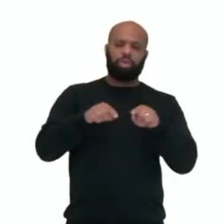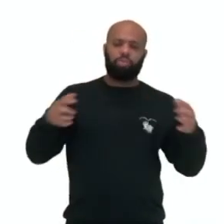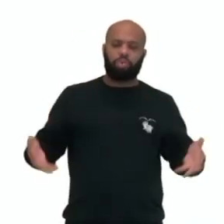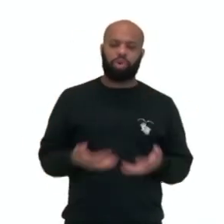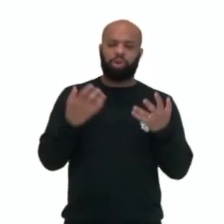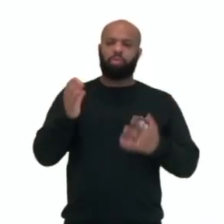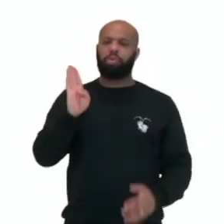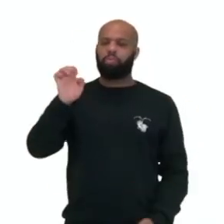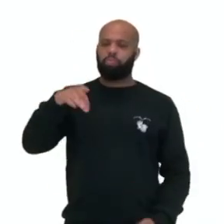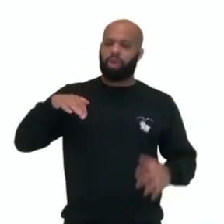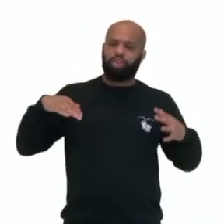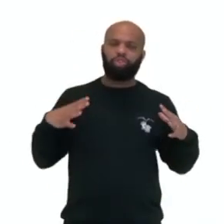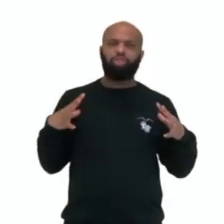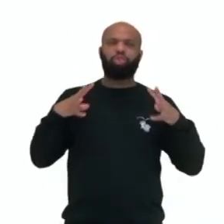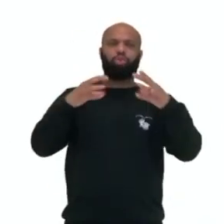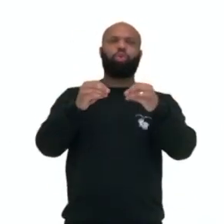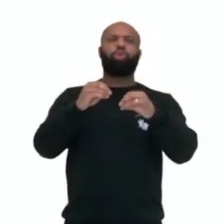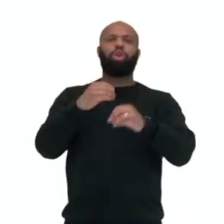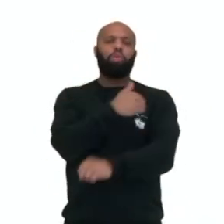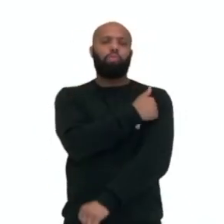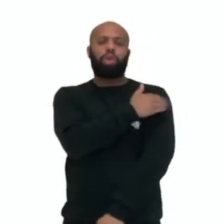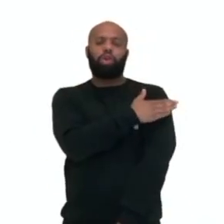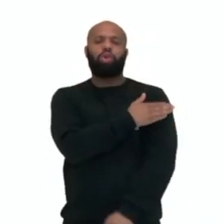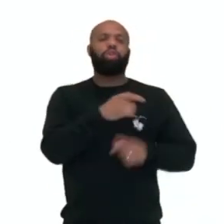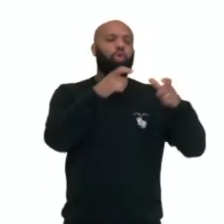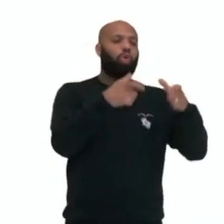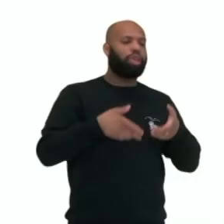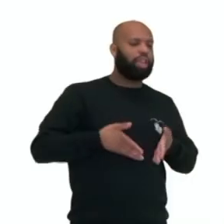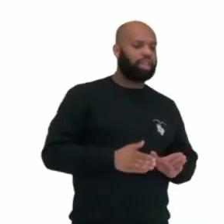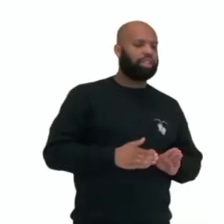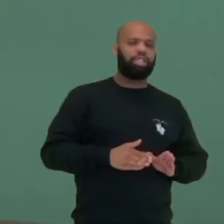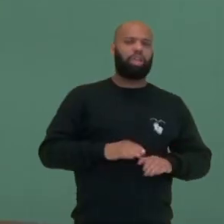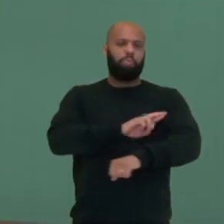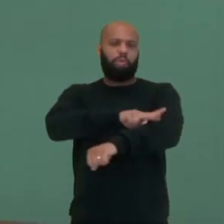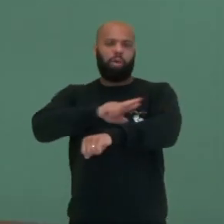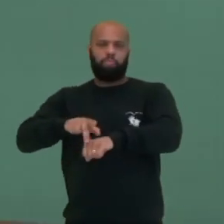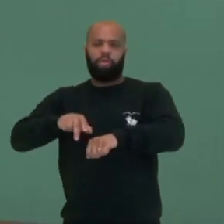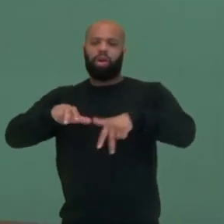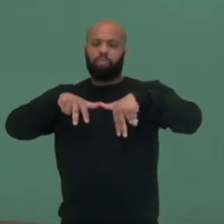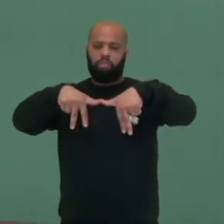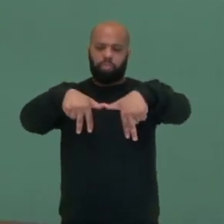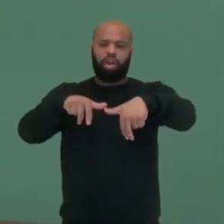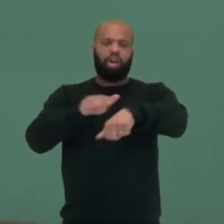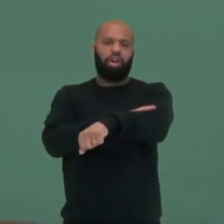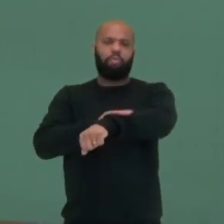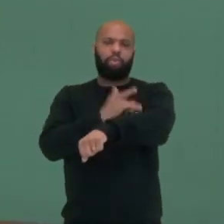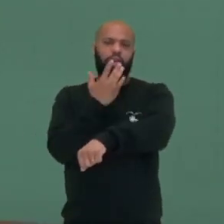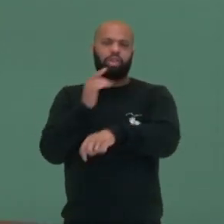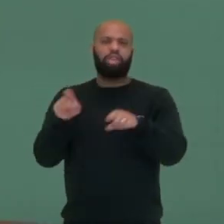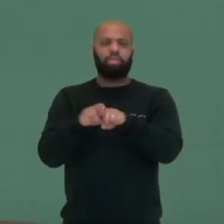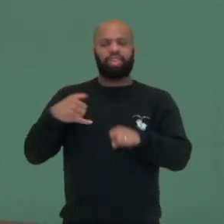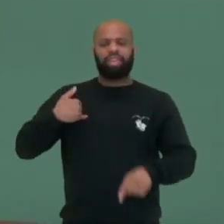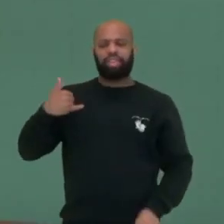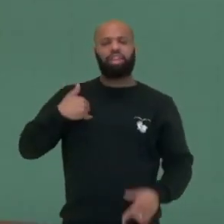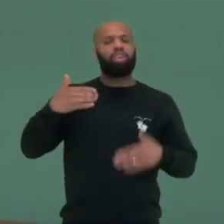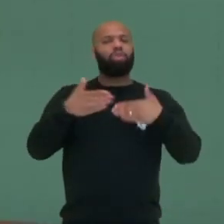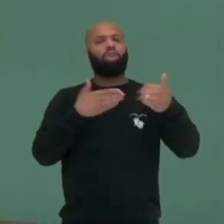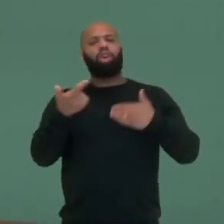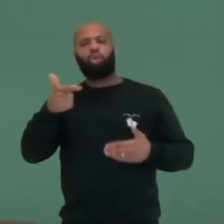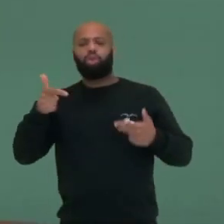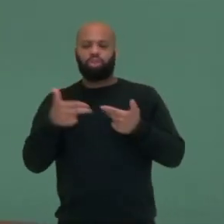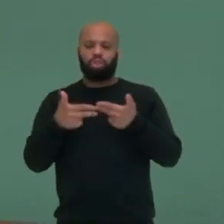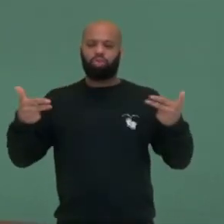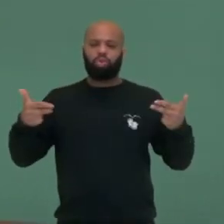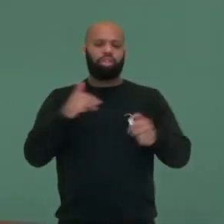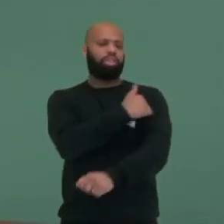bem de todos, sem preconceito de origem, raça, sexo, cor, idade e quaisquer outras